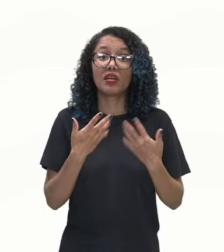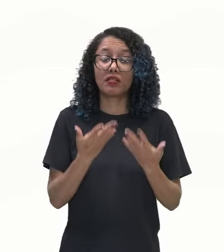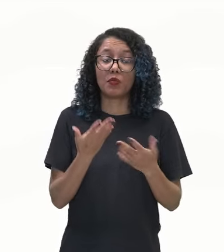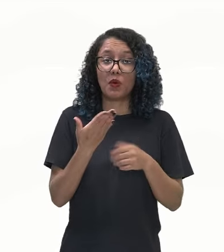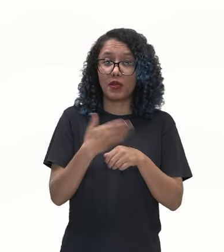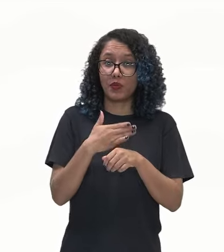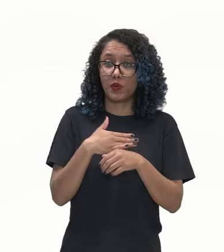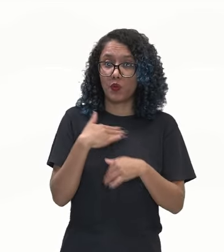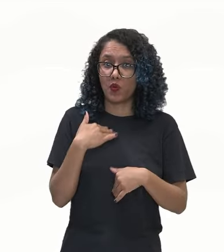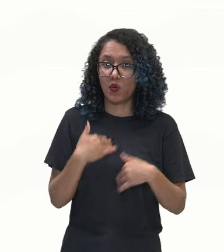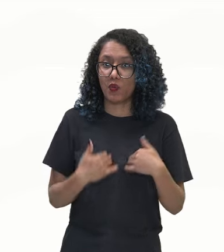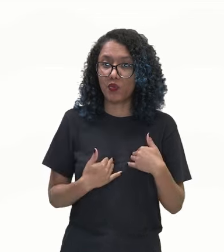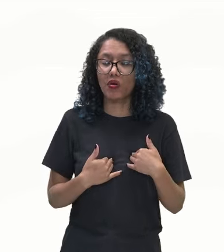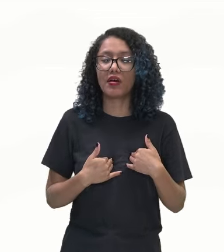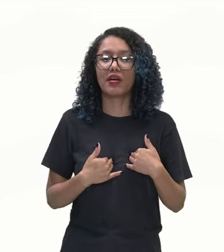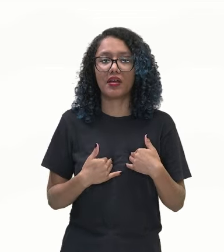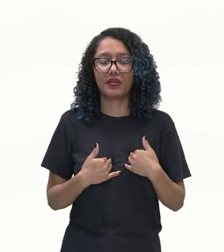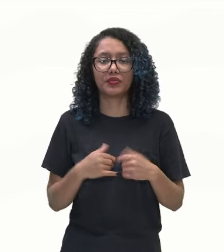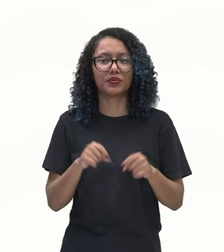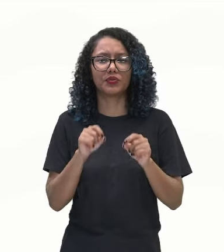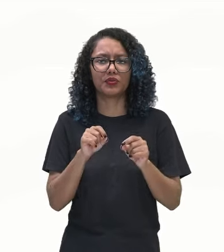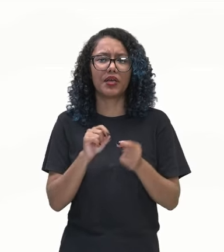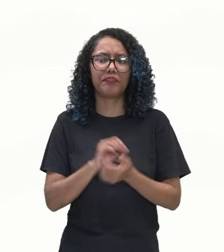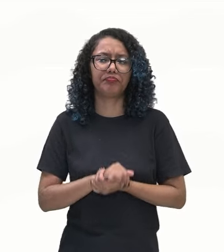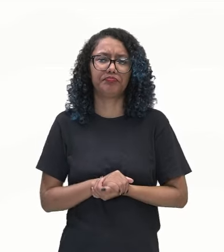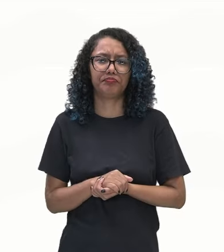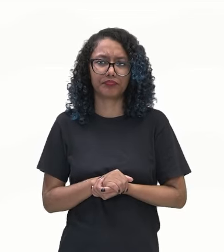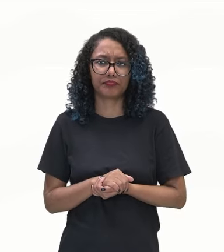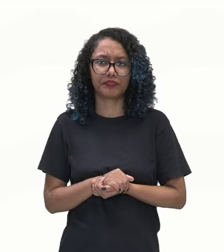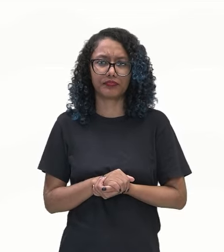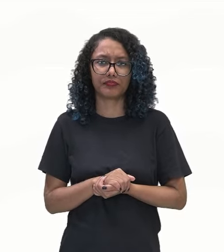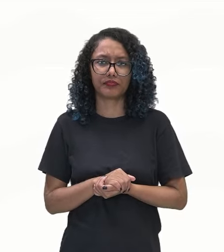corporais estão ou são